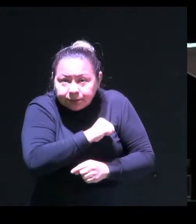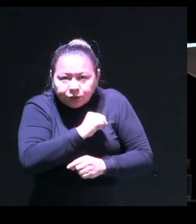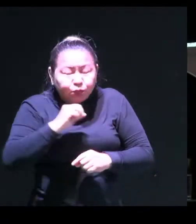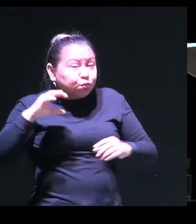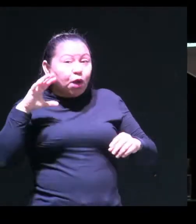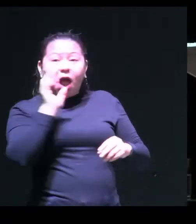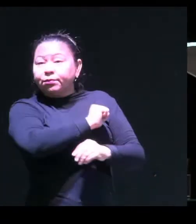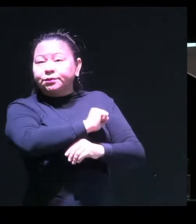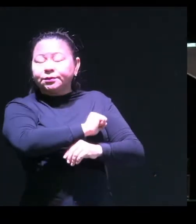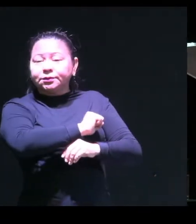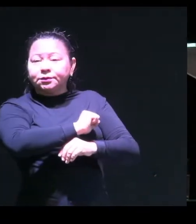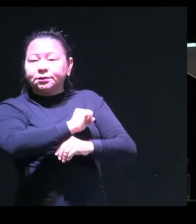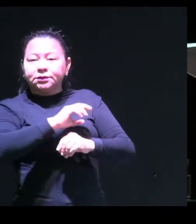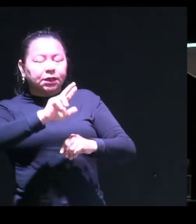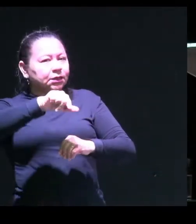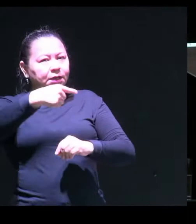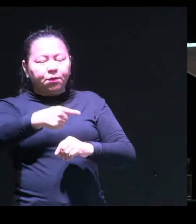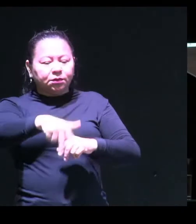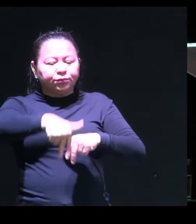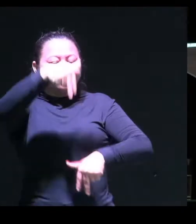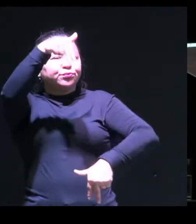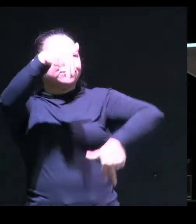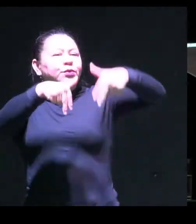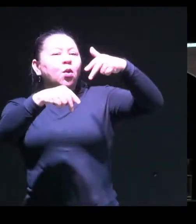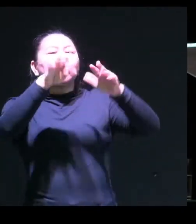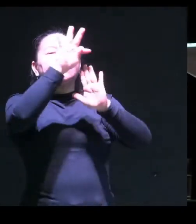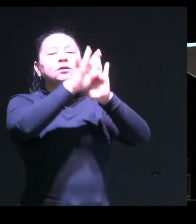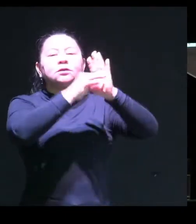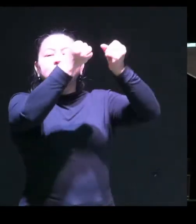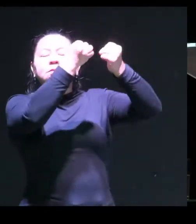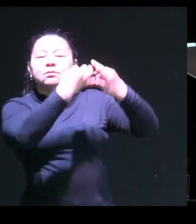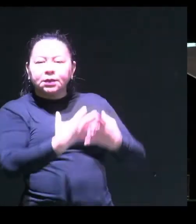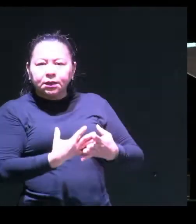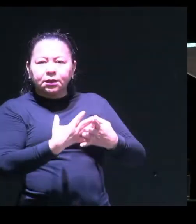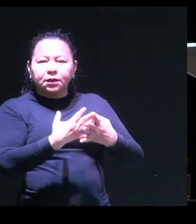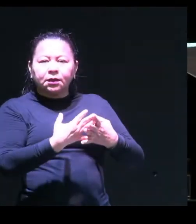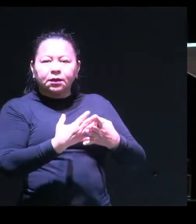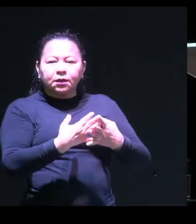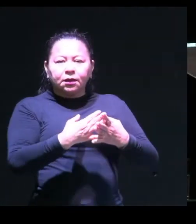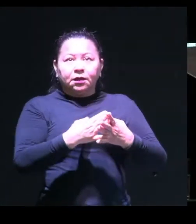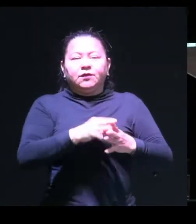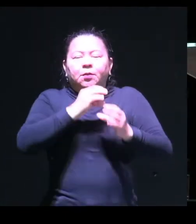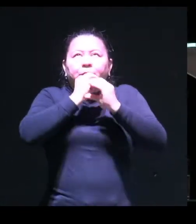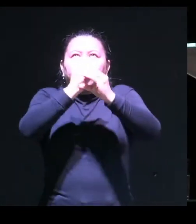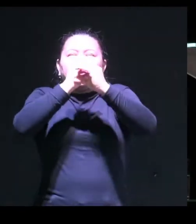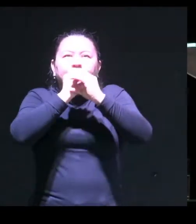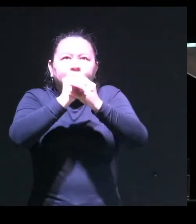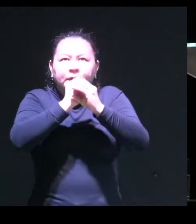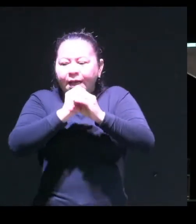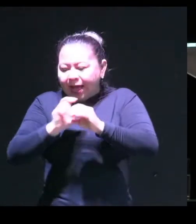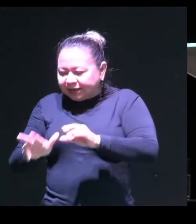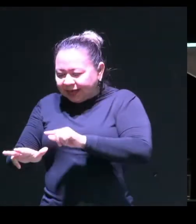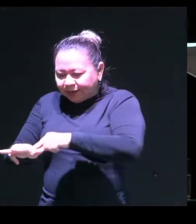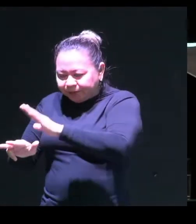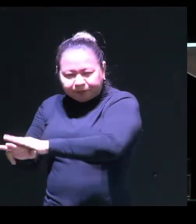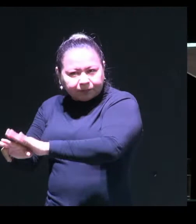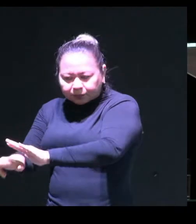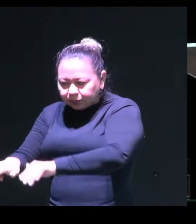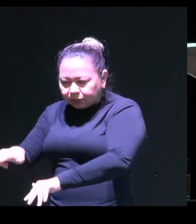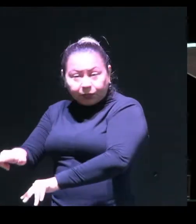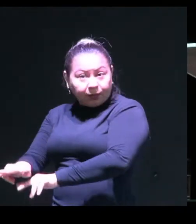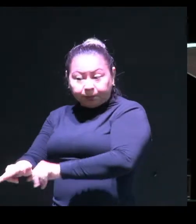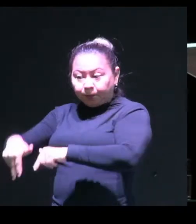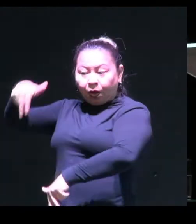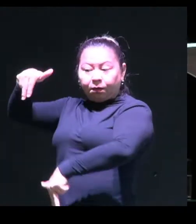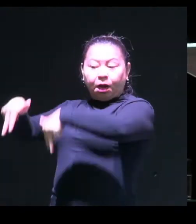depois, logo em seguida. Porque o texto diz assim, vai tocar a trombeta, as sepulturas vão se abrir, os mortos vão sair